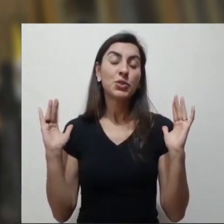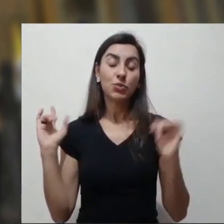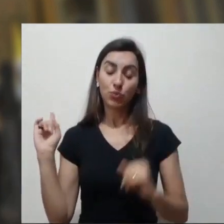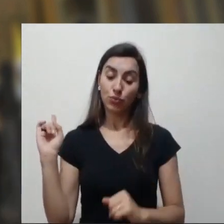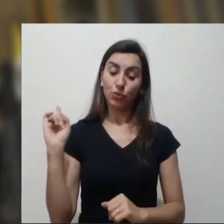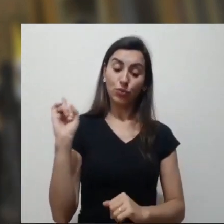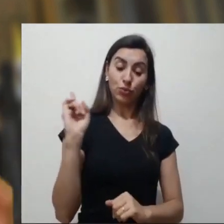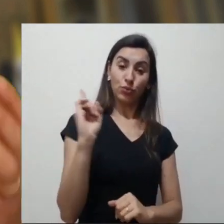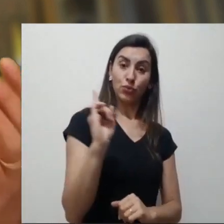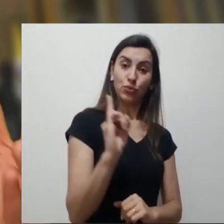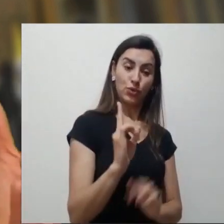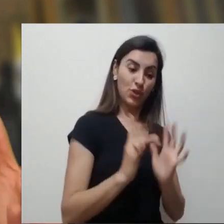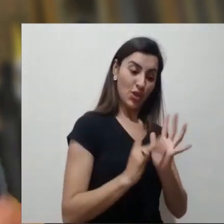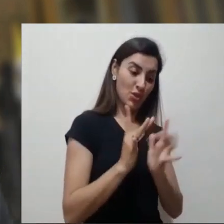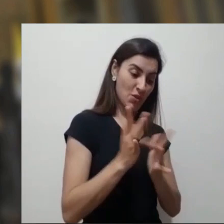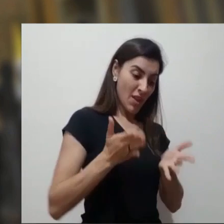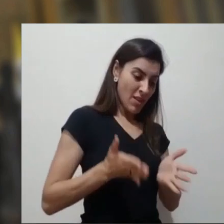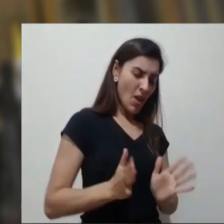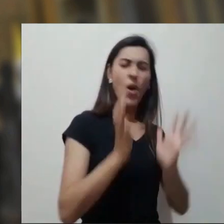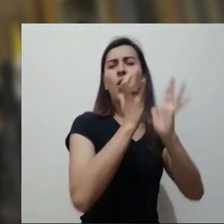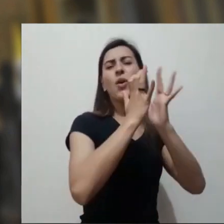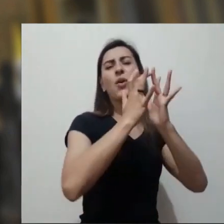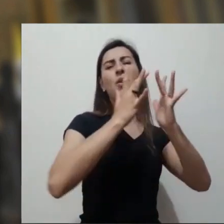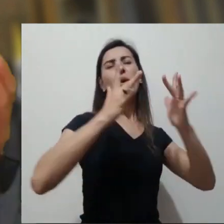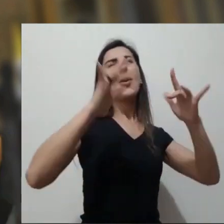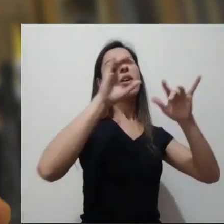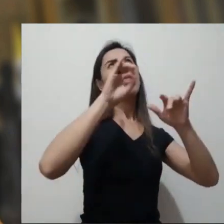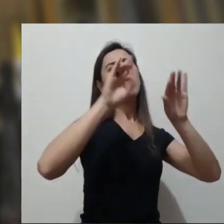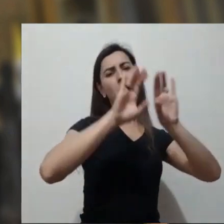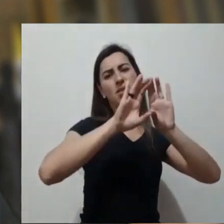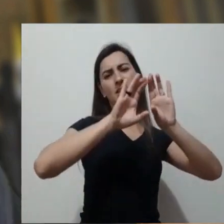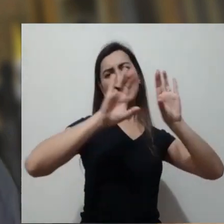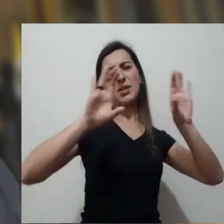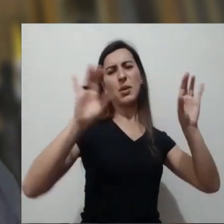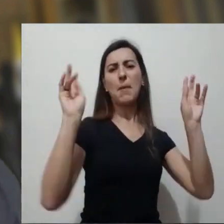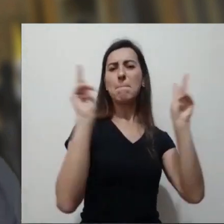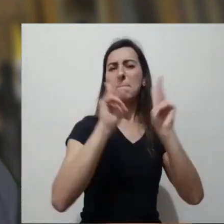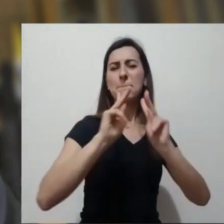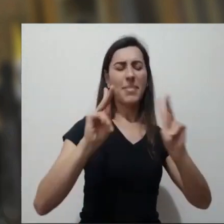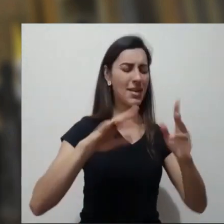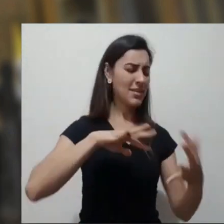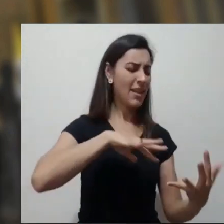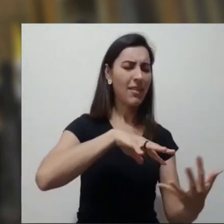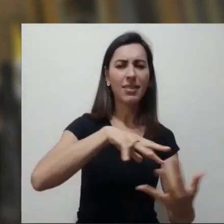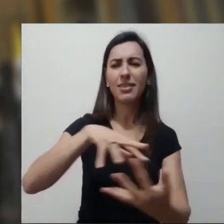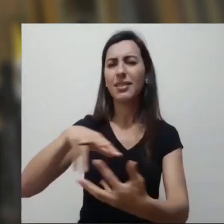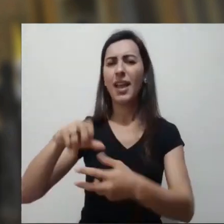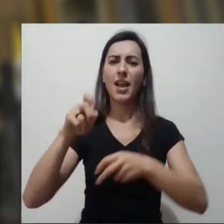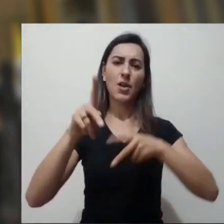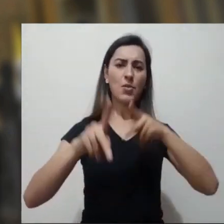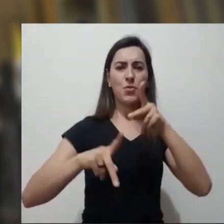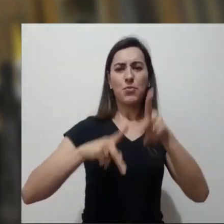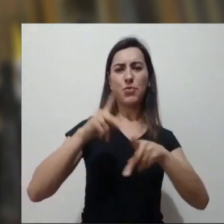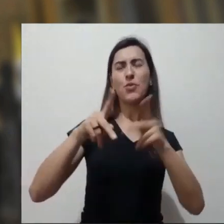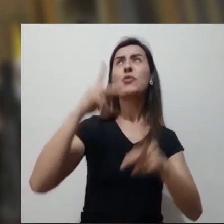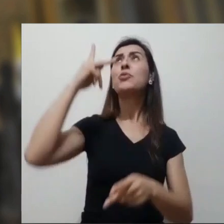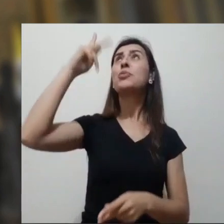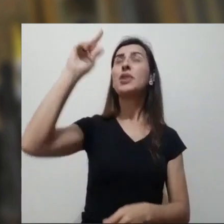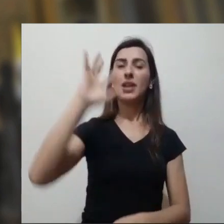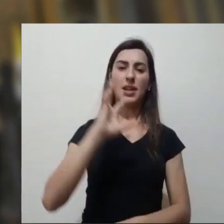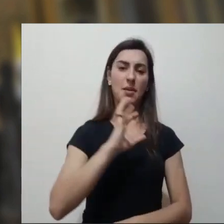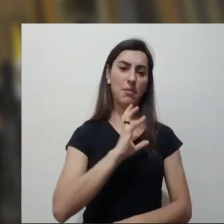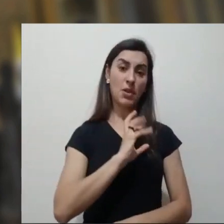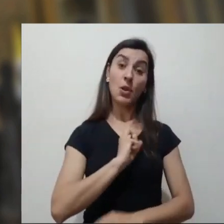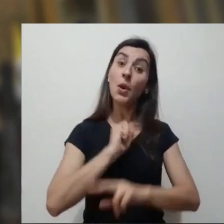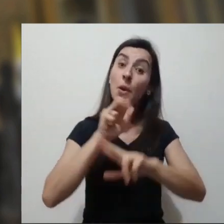do Senhor e dizem: glória a Deus nas alturas e paz na terra aos homens por ele amados.